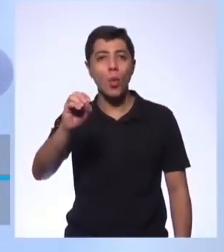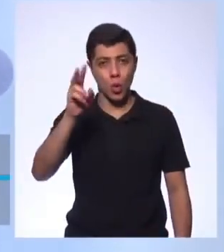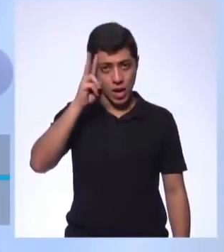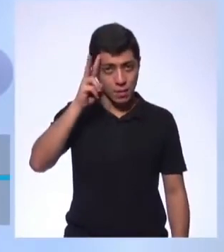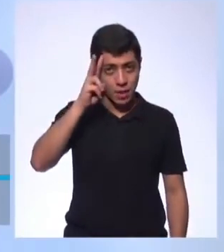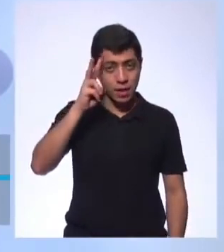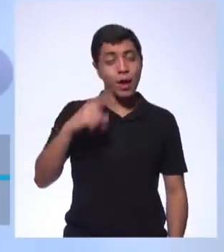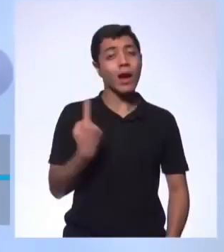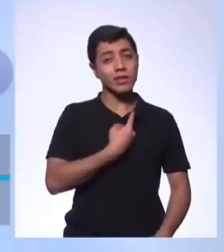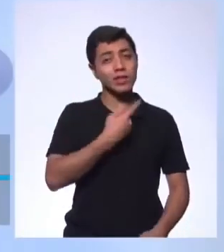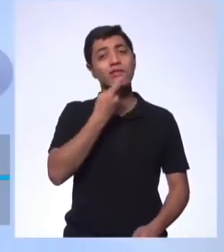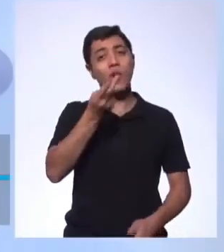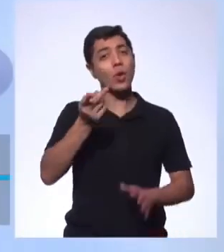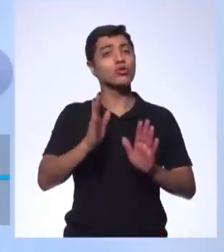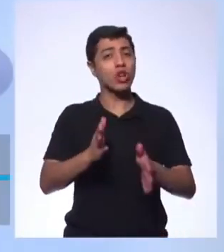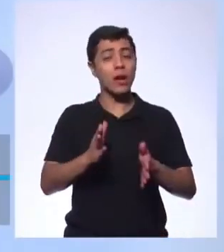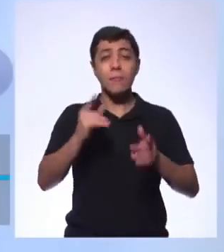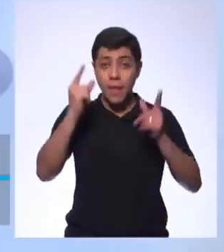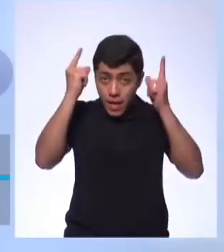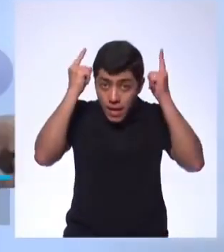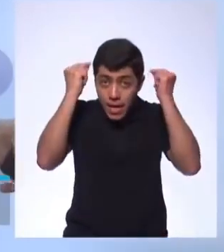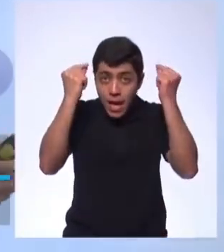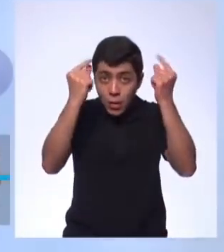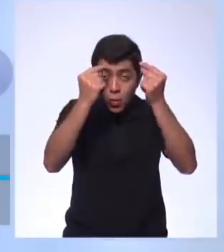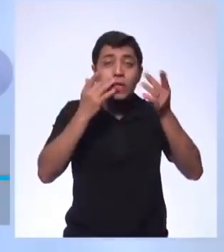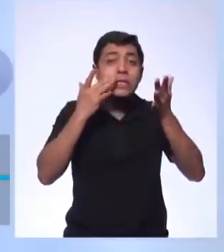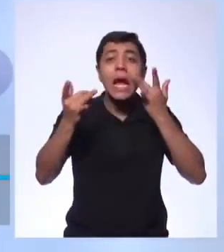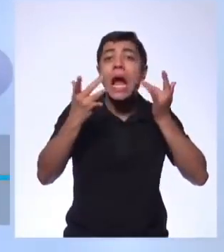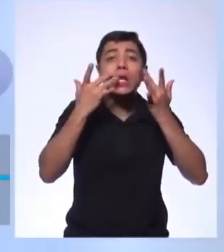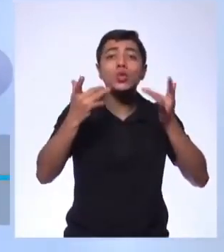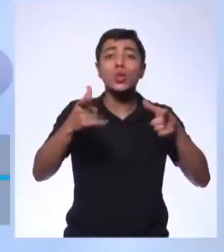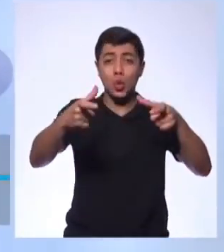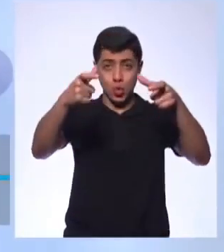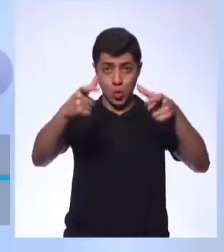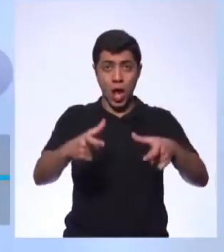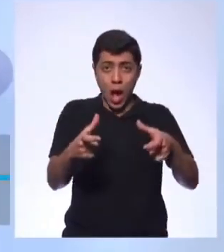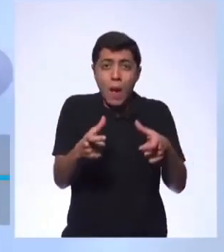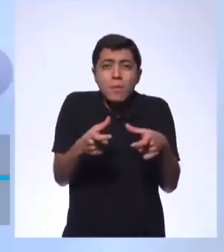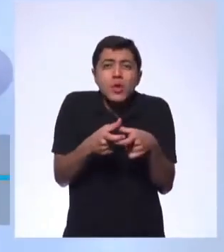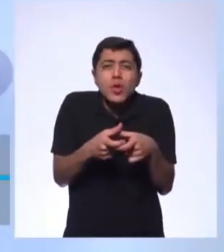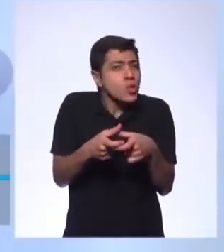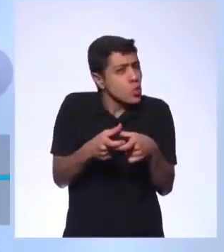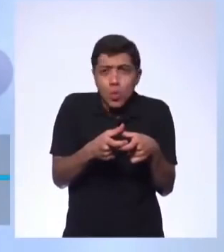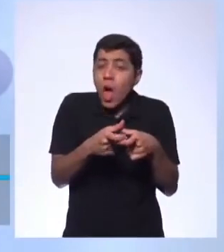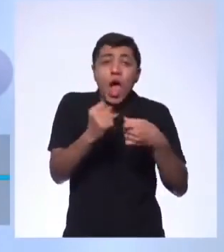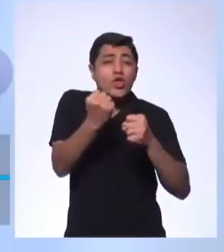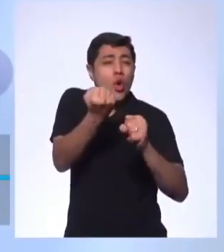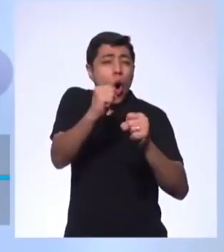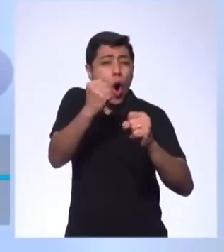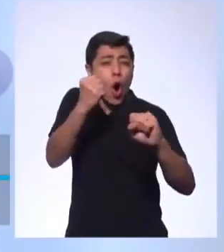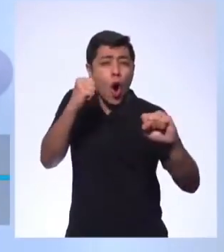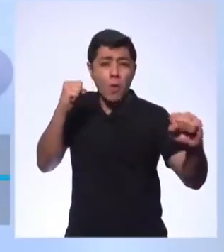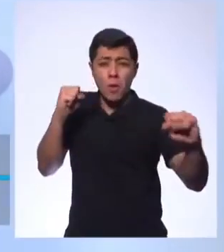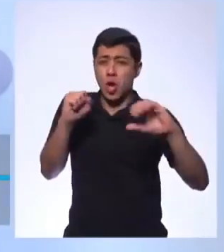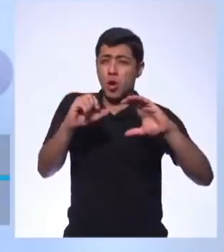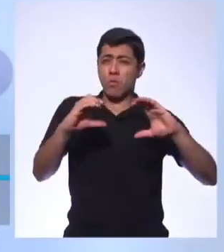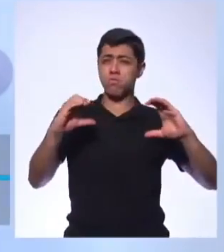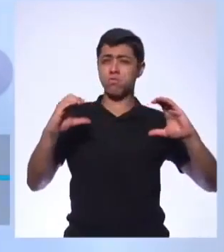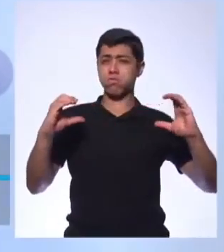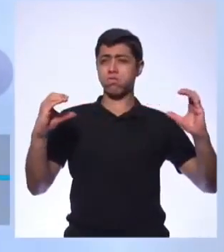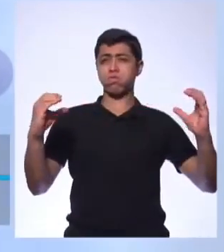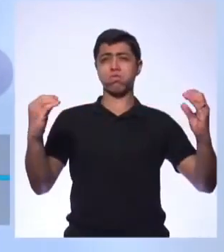o teatro grego acontecia num local enorme, às vezes um espaço para 15 mil pessoas, sem